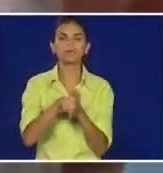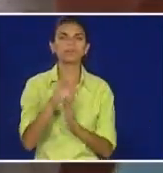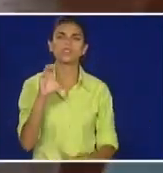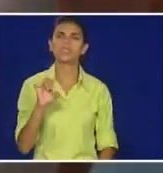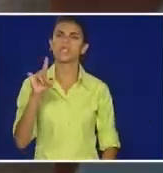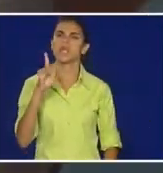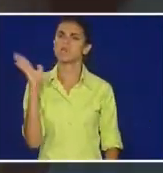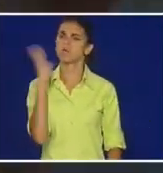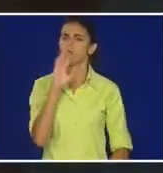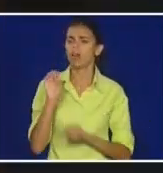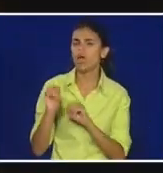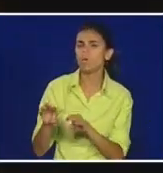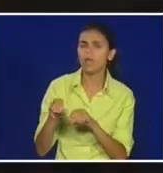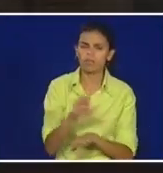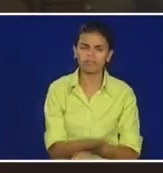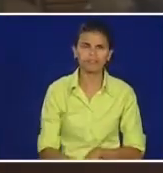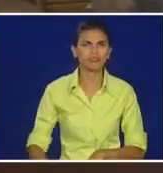infantil.